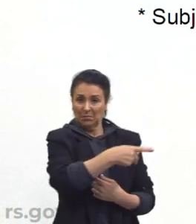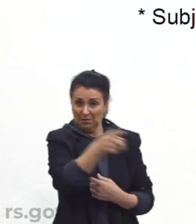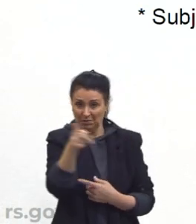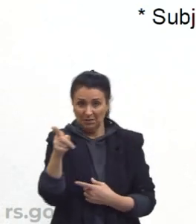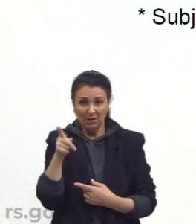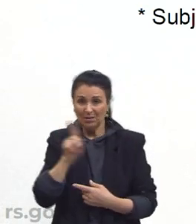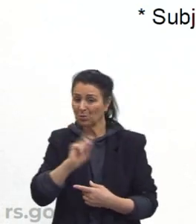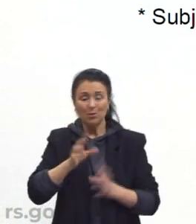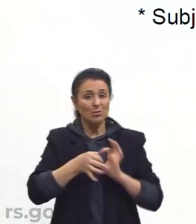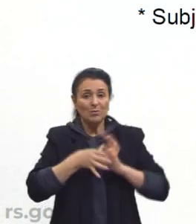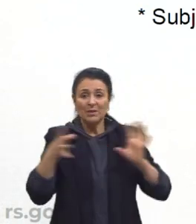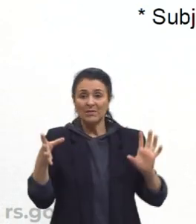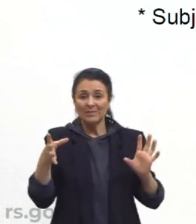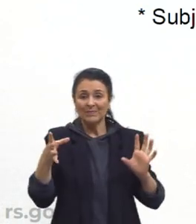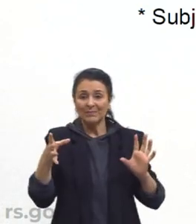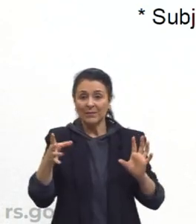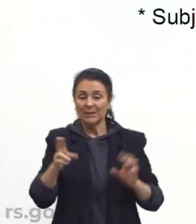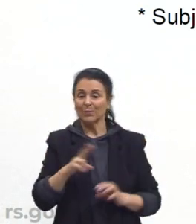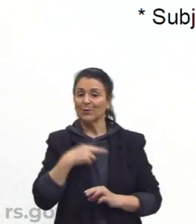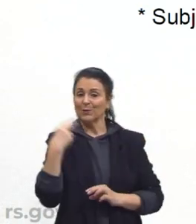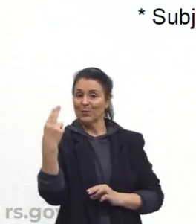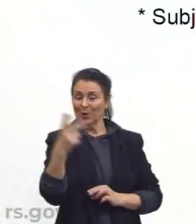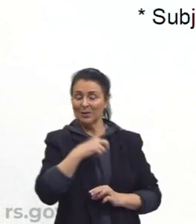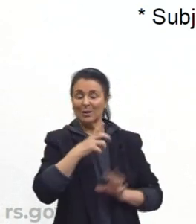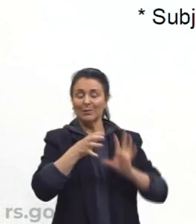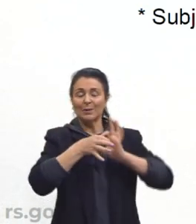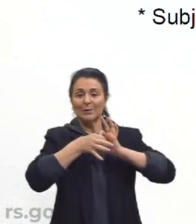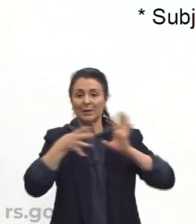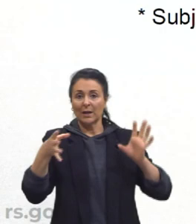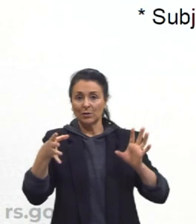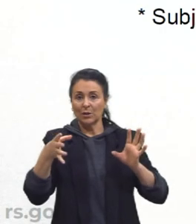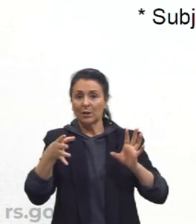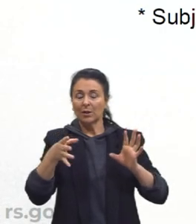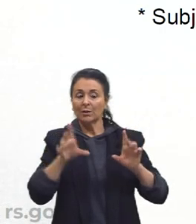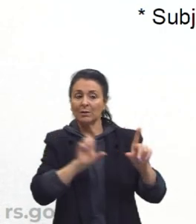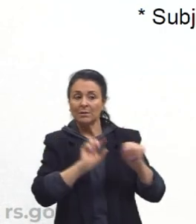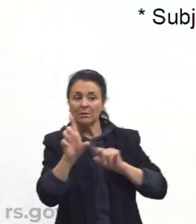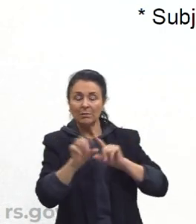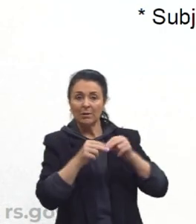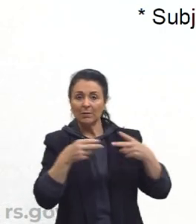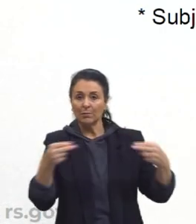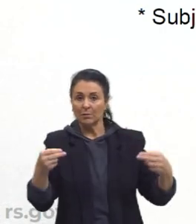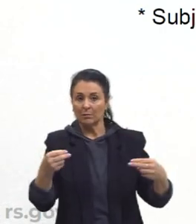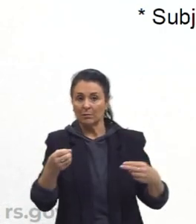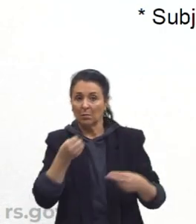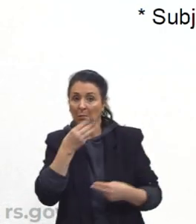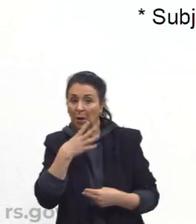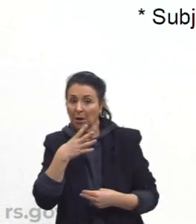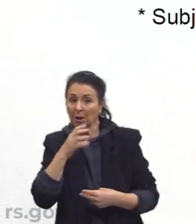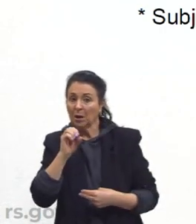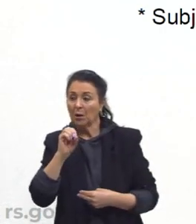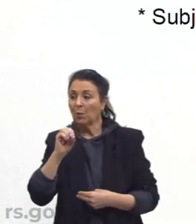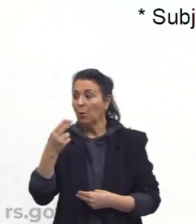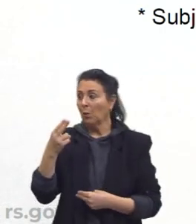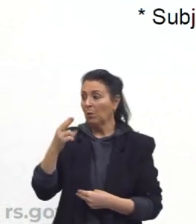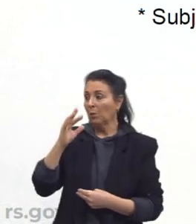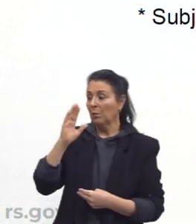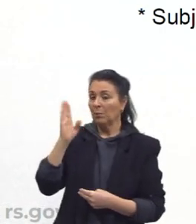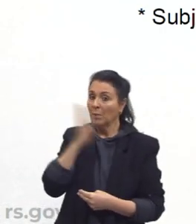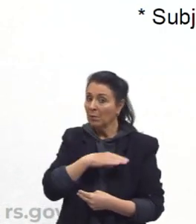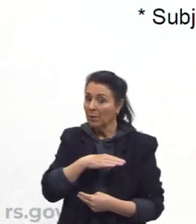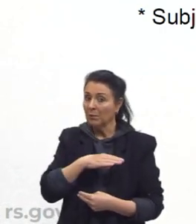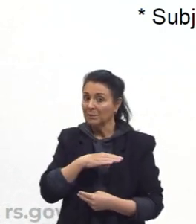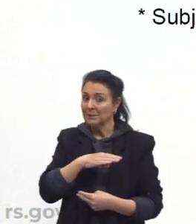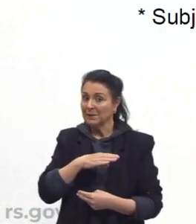então o ser humano pela sua liberdade ele tem condições de trilhar o caminho Oi para o bem melhor caminho da Fé